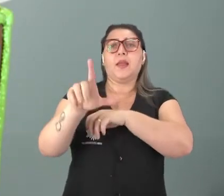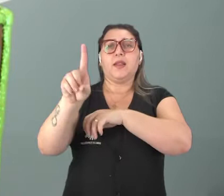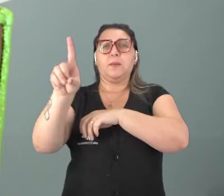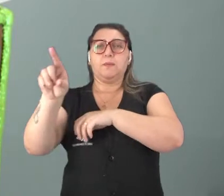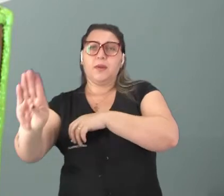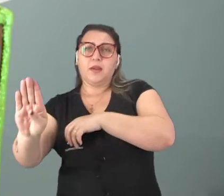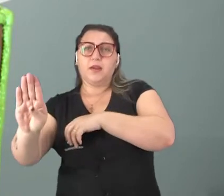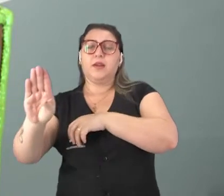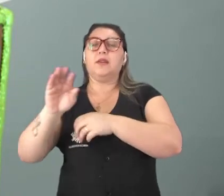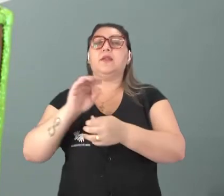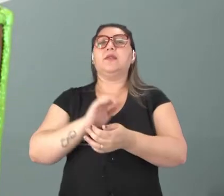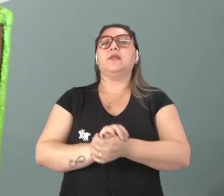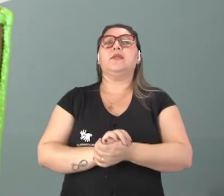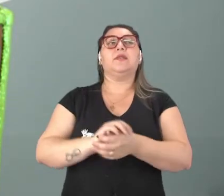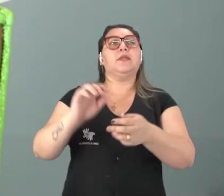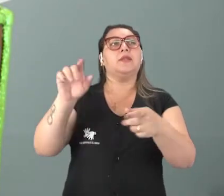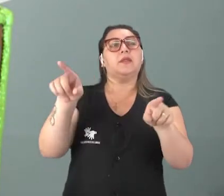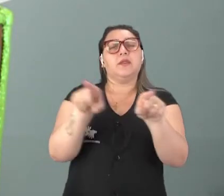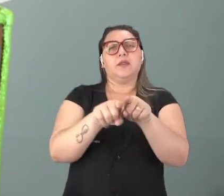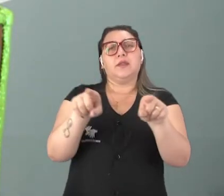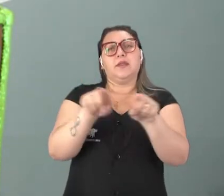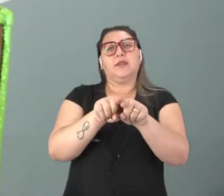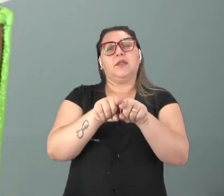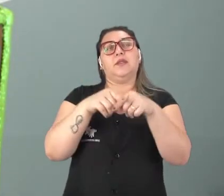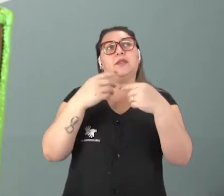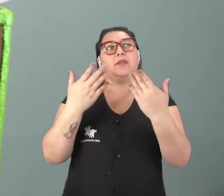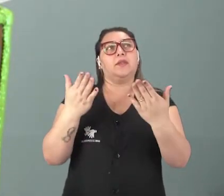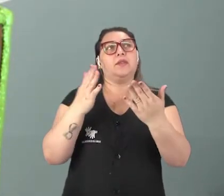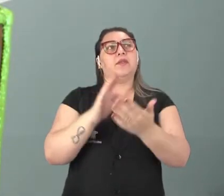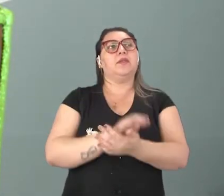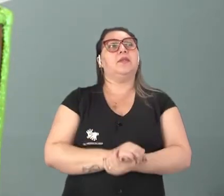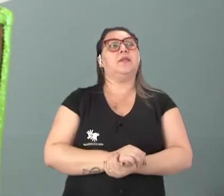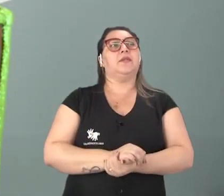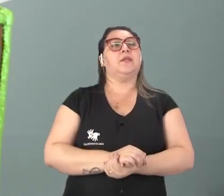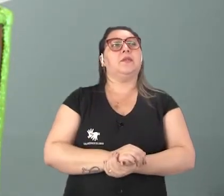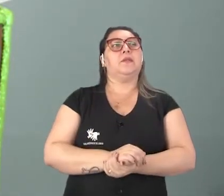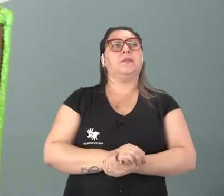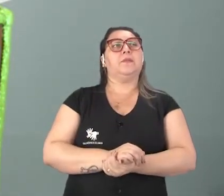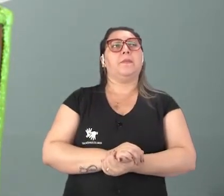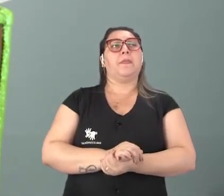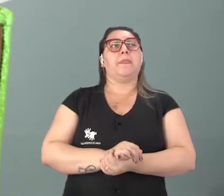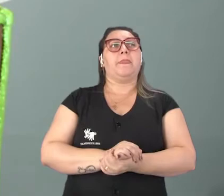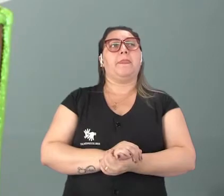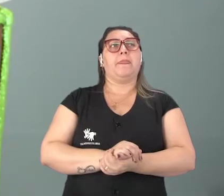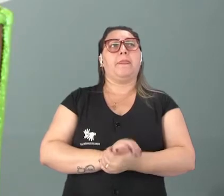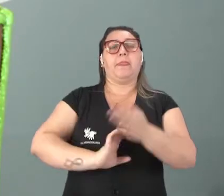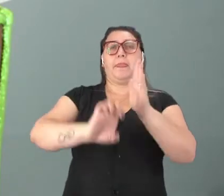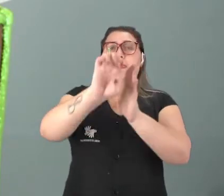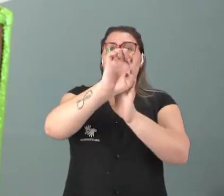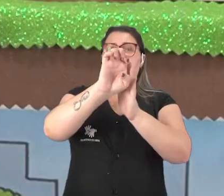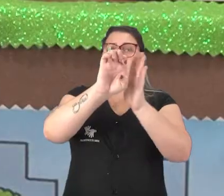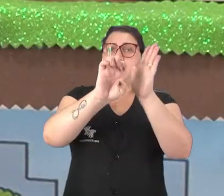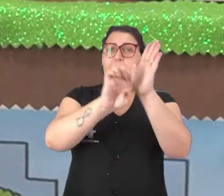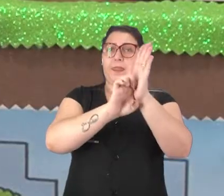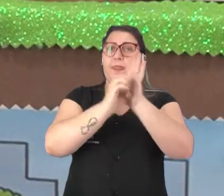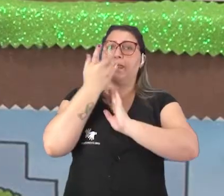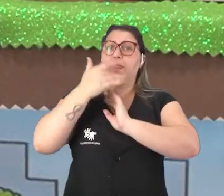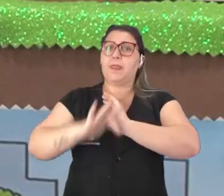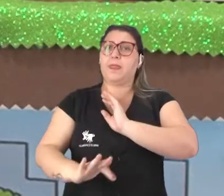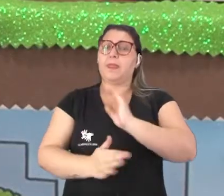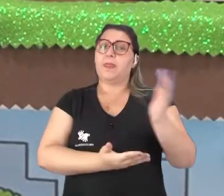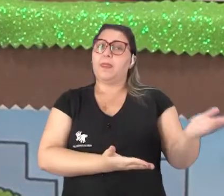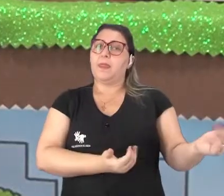LDB. Foram criadas, né, aqui o Estatuto da Criança e do